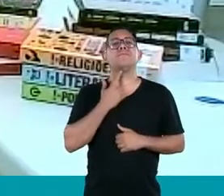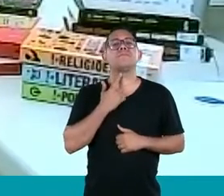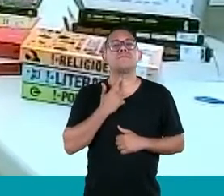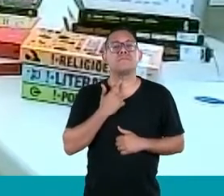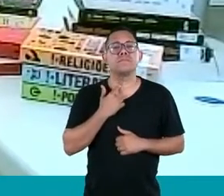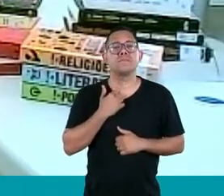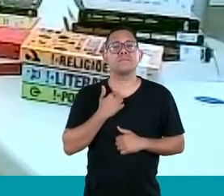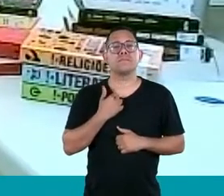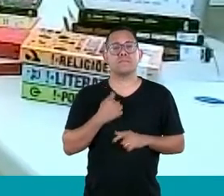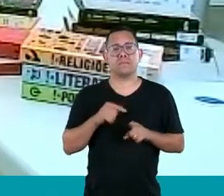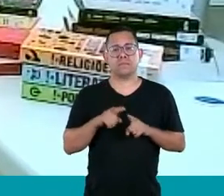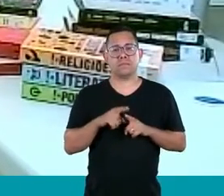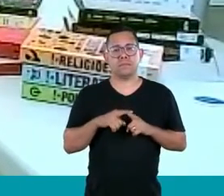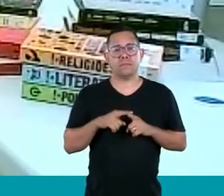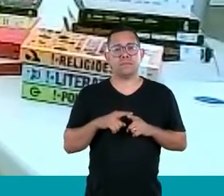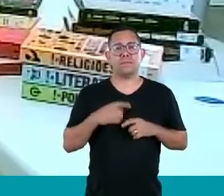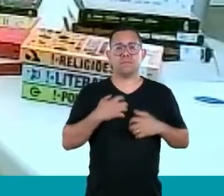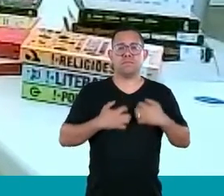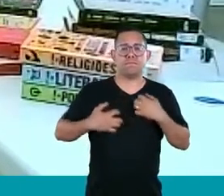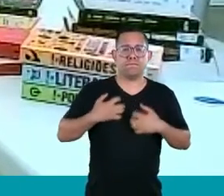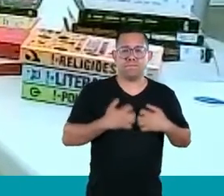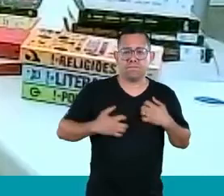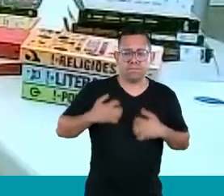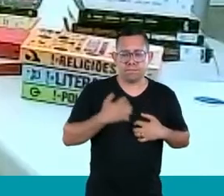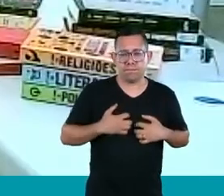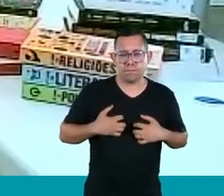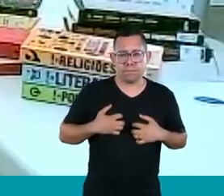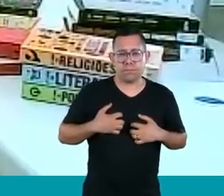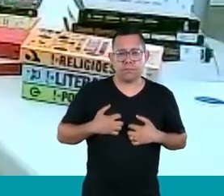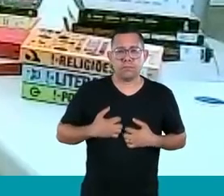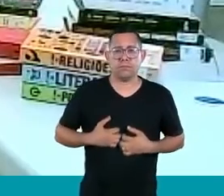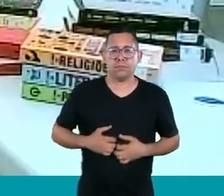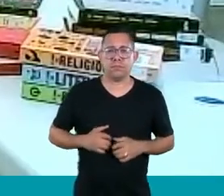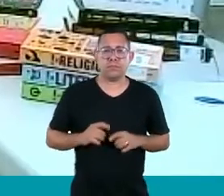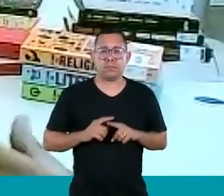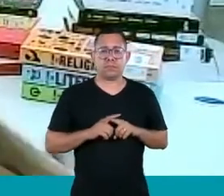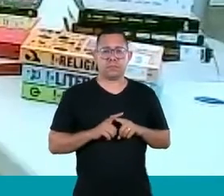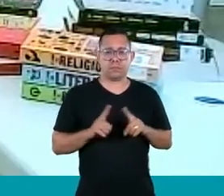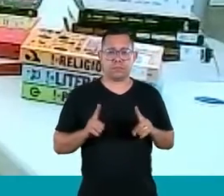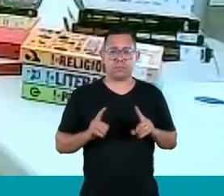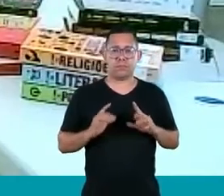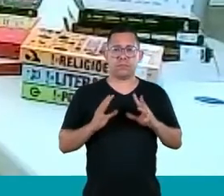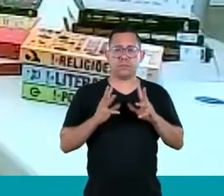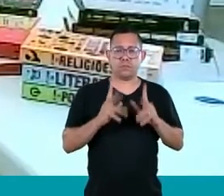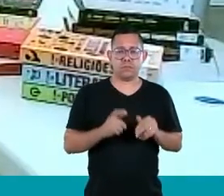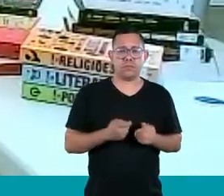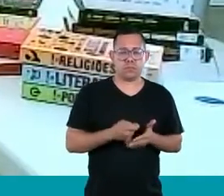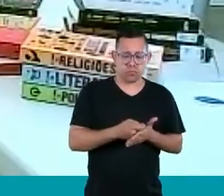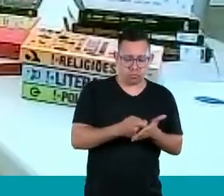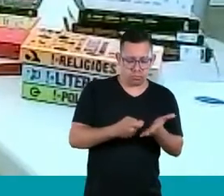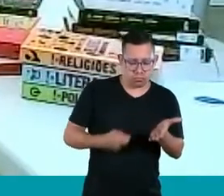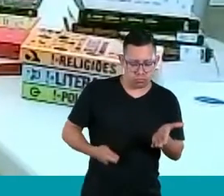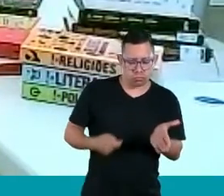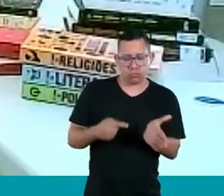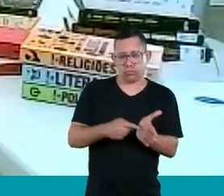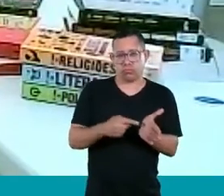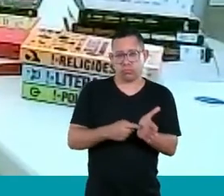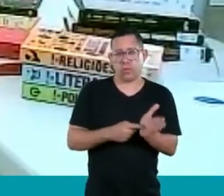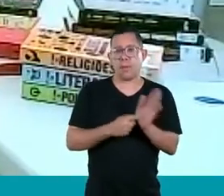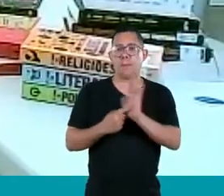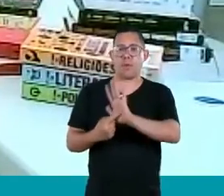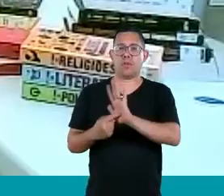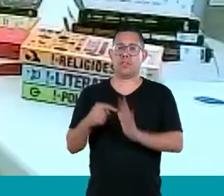de rasgar-se nos rascunhos que produzimos, na medida em que toda escrita revela um pouco de nós